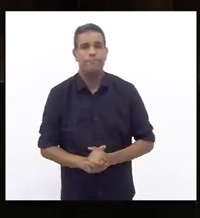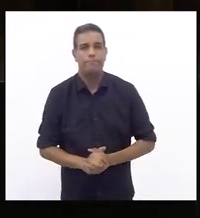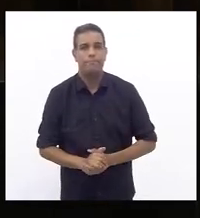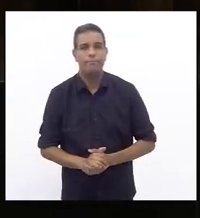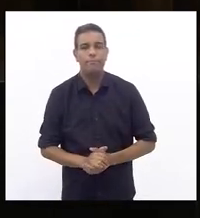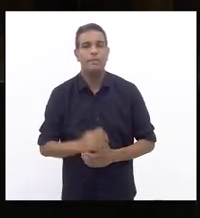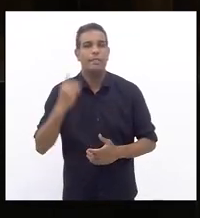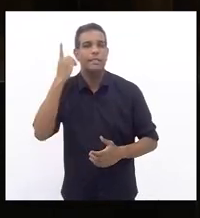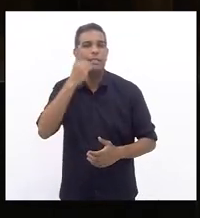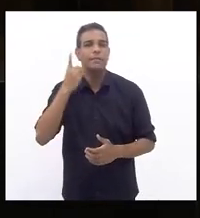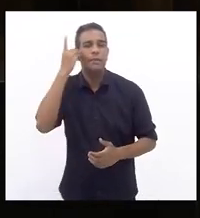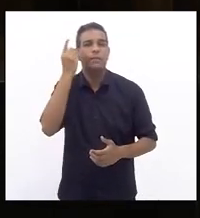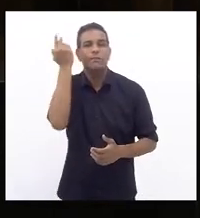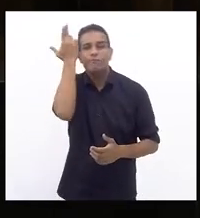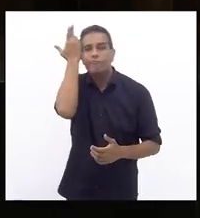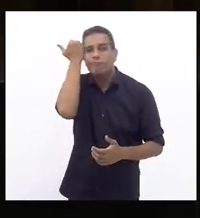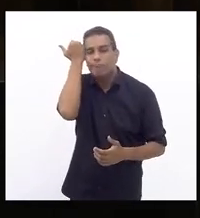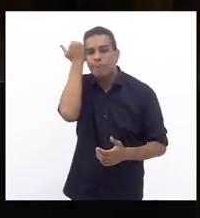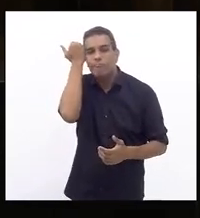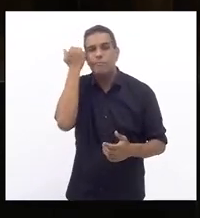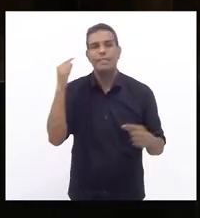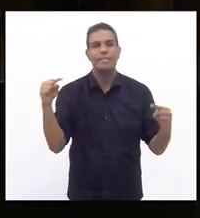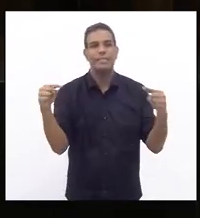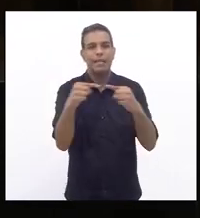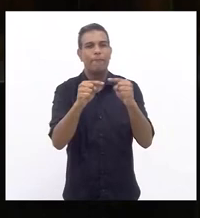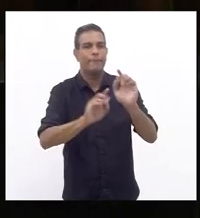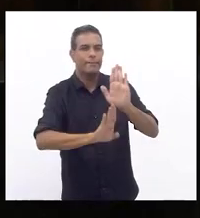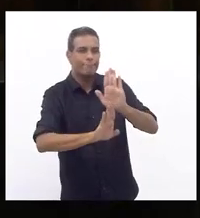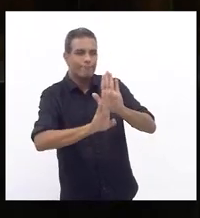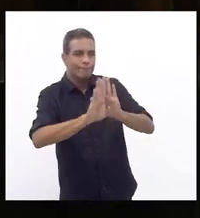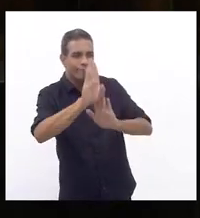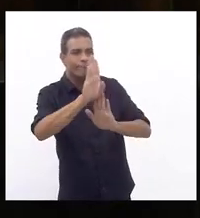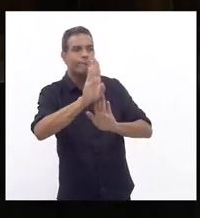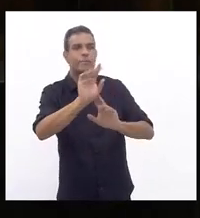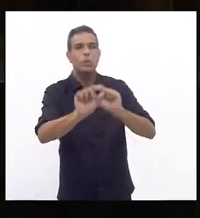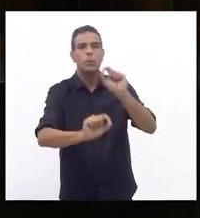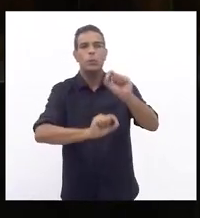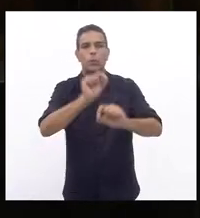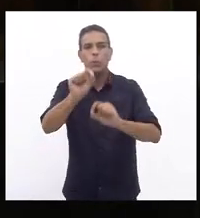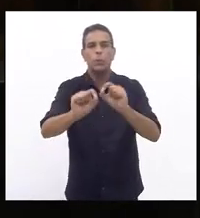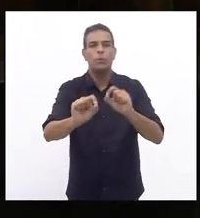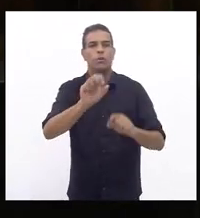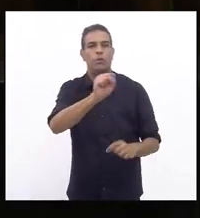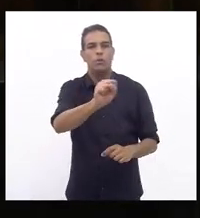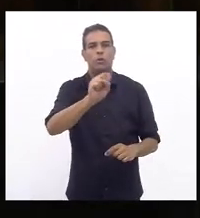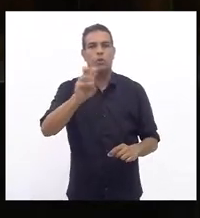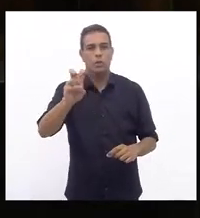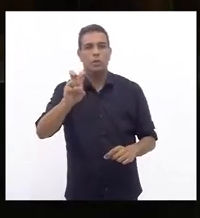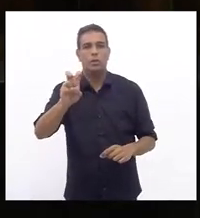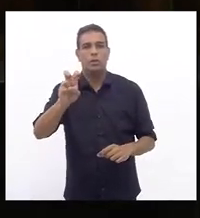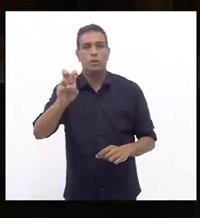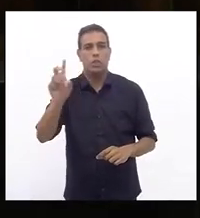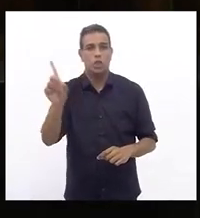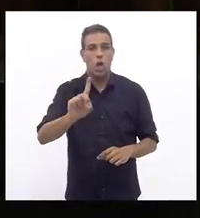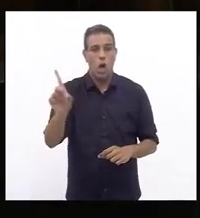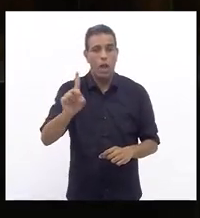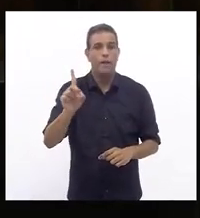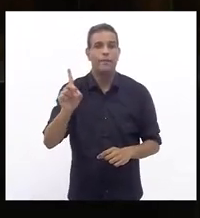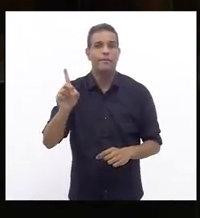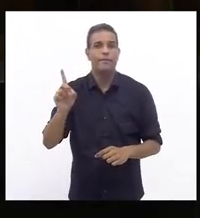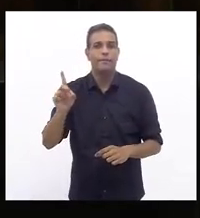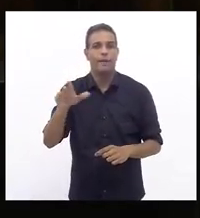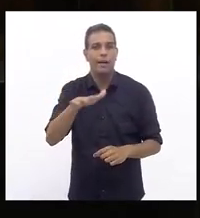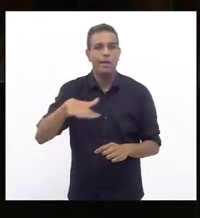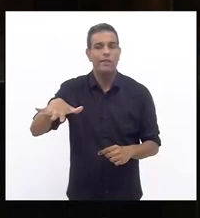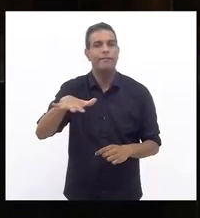Eliomar Coelho, um superávit também no caixa em decorrência do barril de petróleo a 85 dólares. Então, a gente